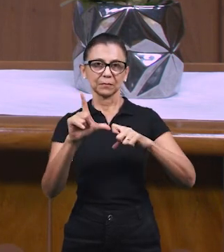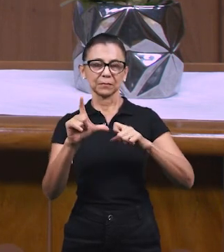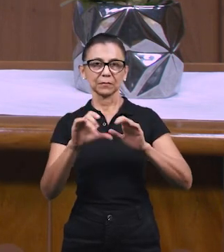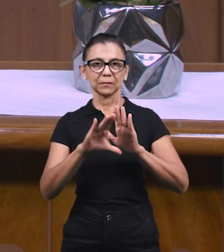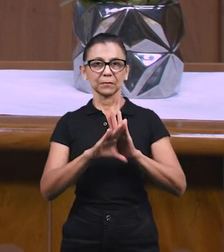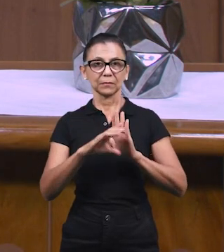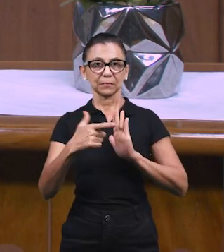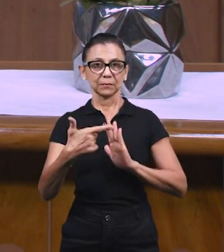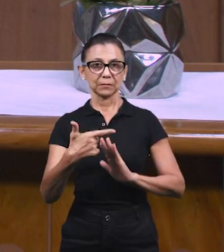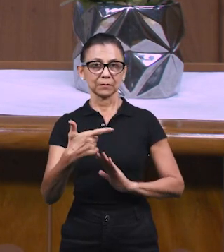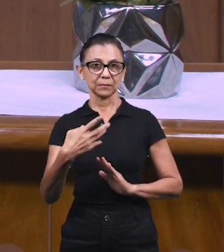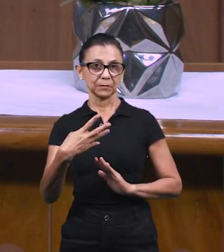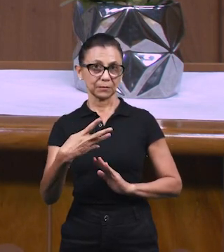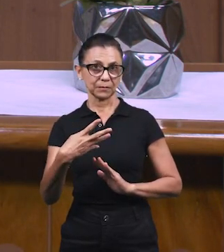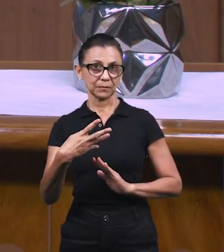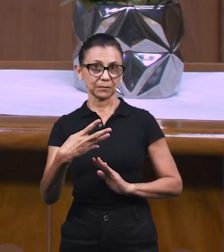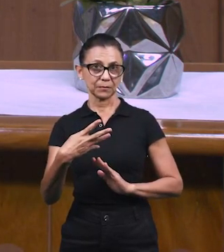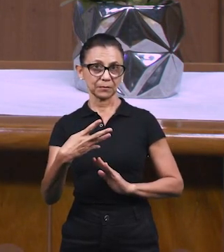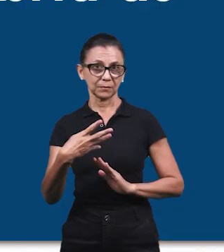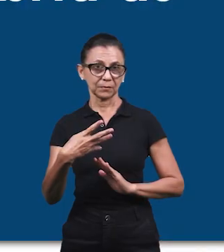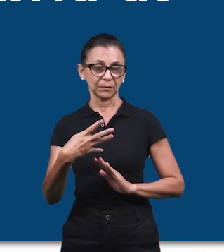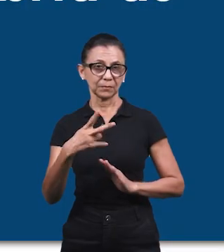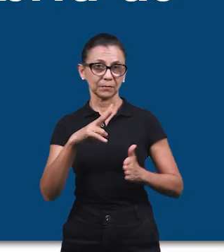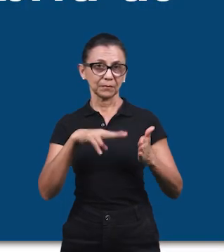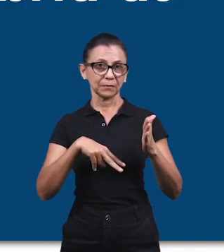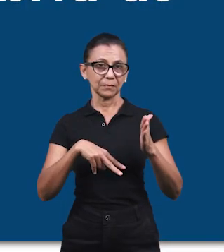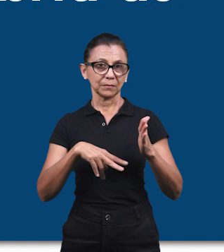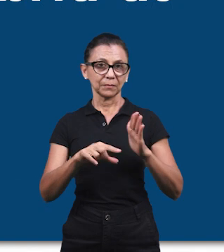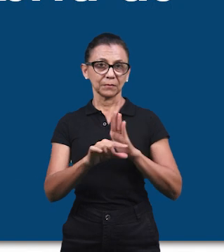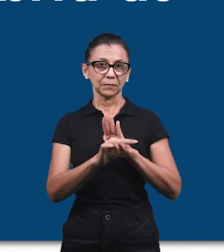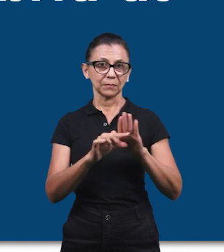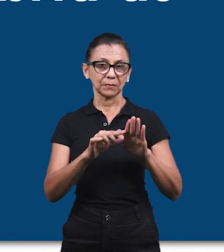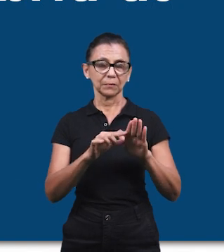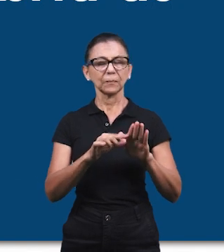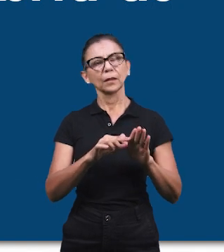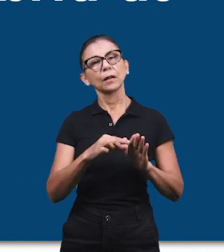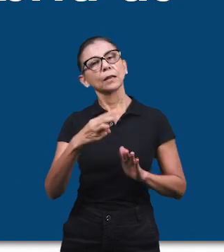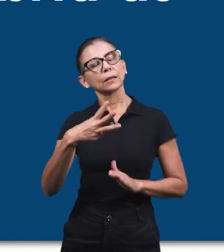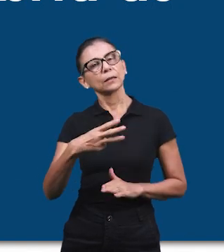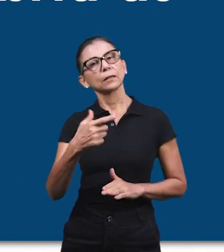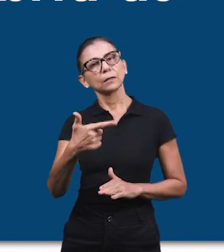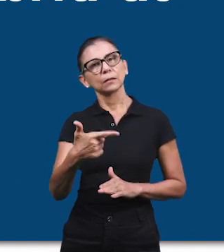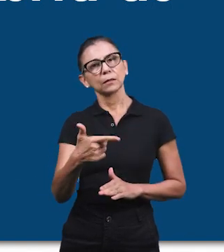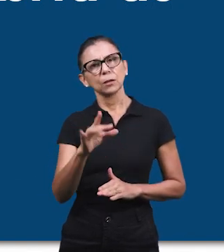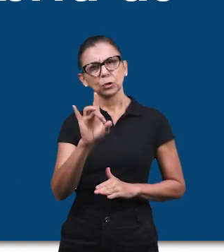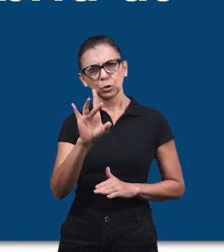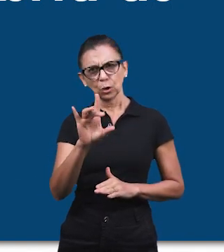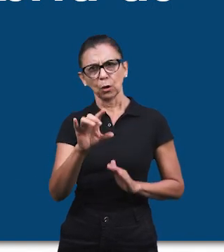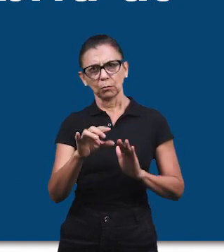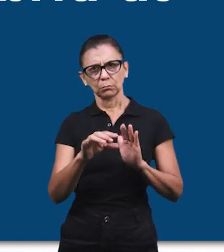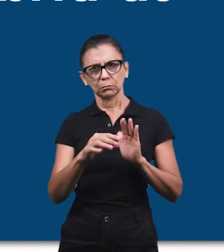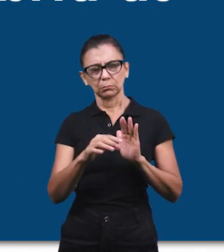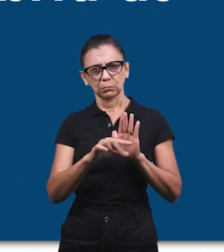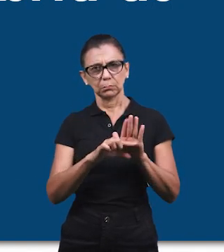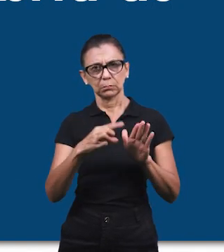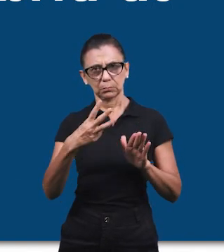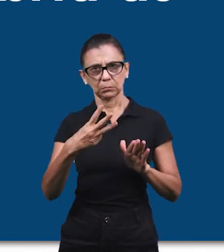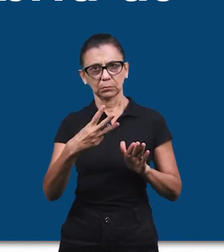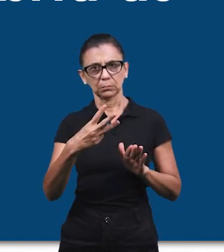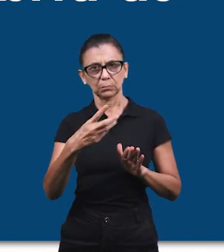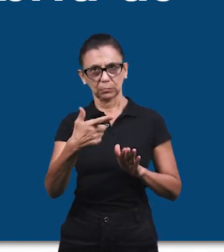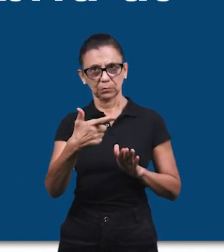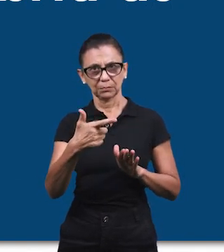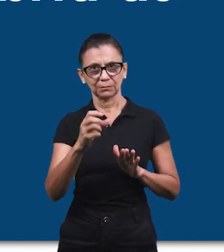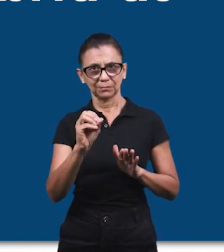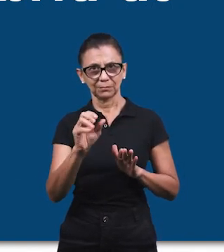Lucas, capítulo 24. Nós vamos ler a partir do verso 32, somente o verso 32.